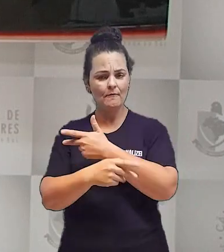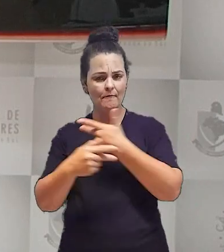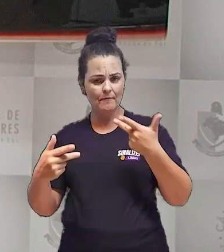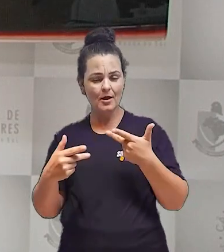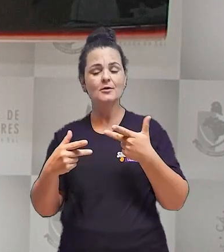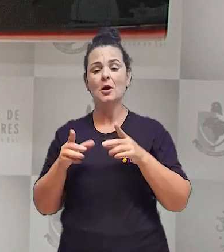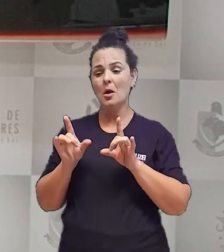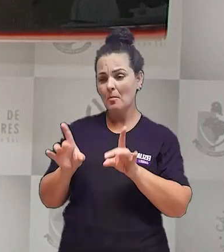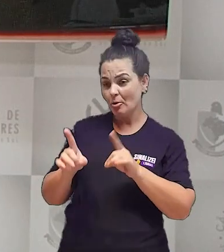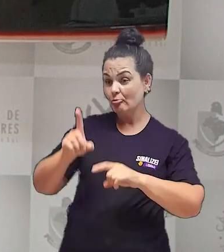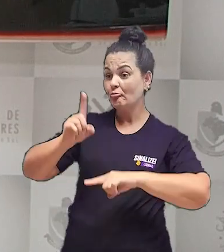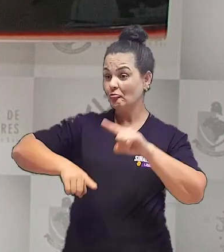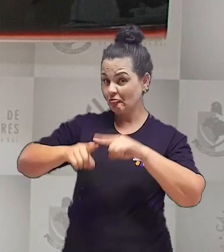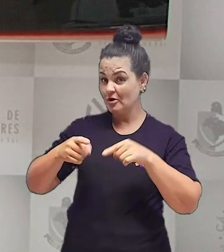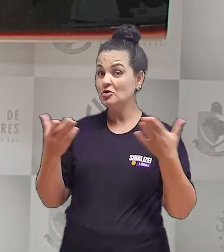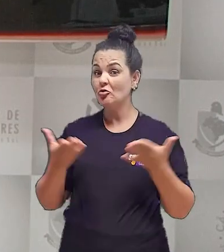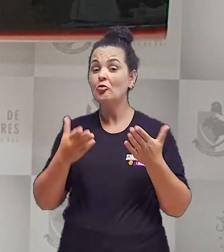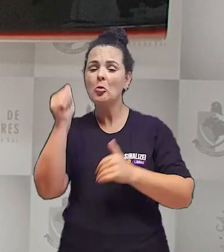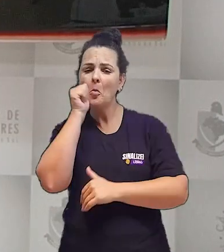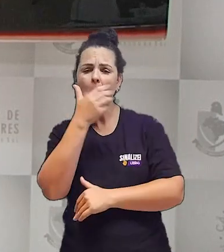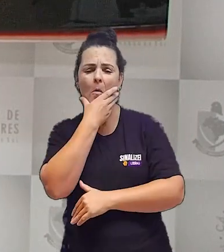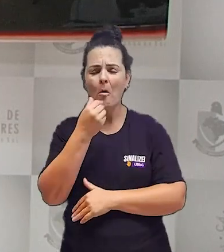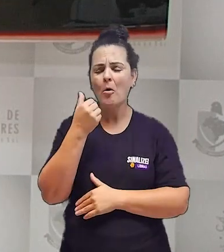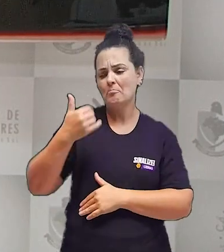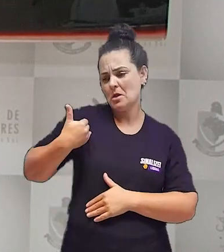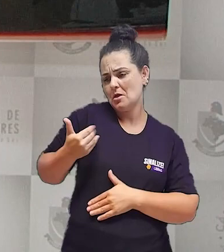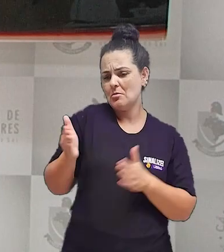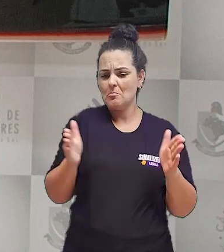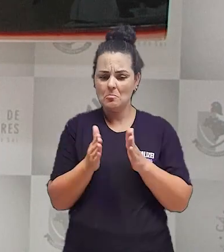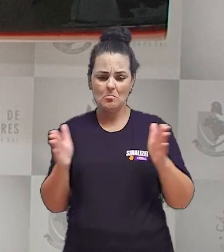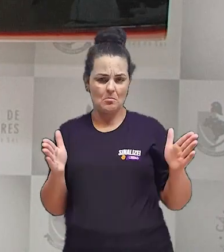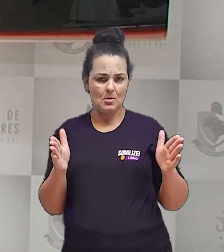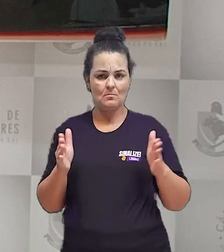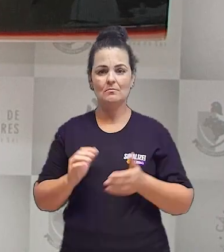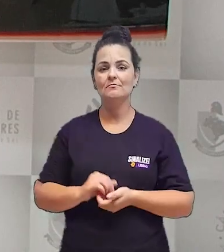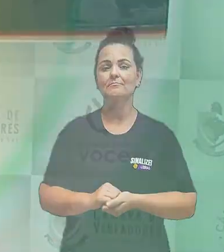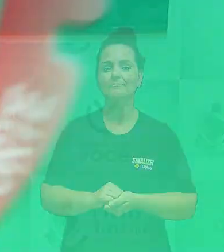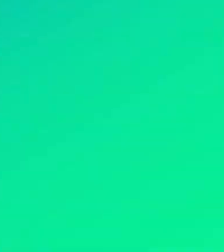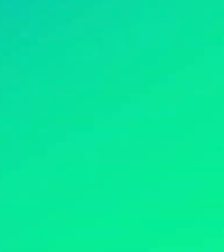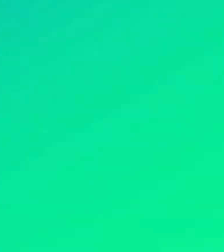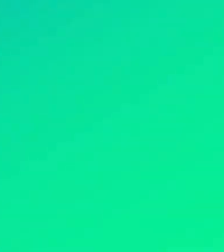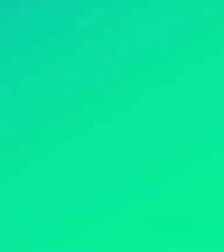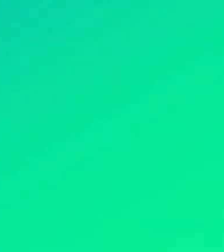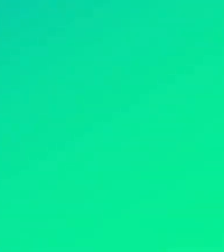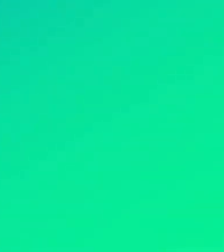ao comercializar produtos para todos os gêneros idades e